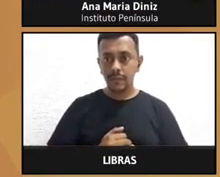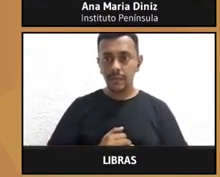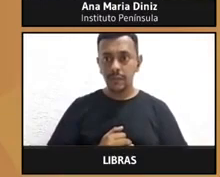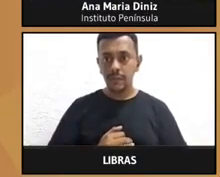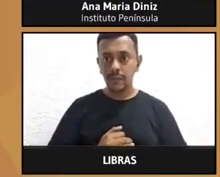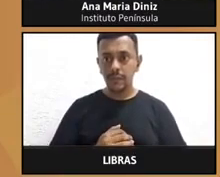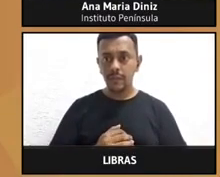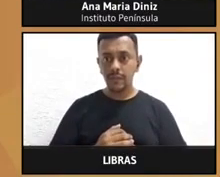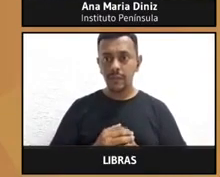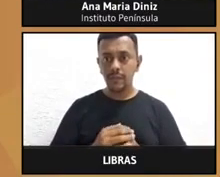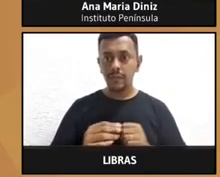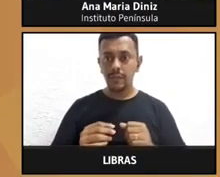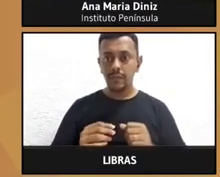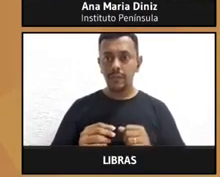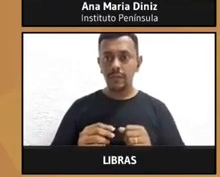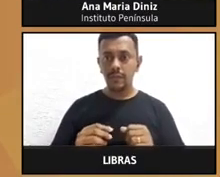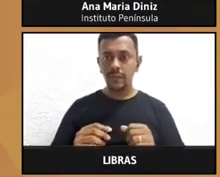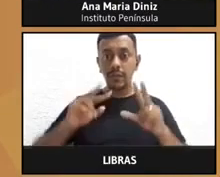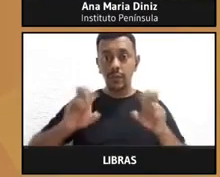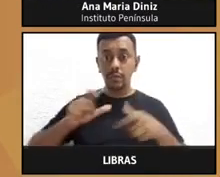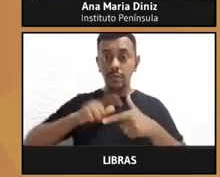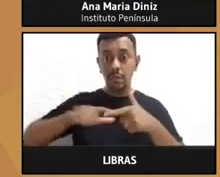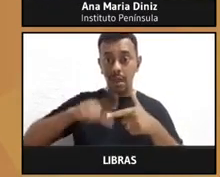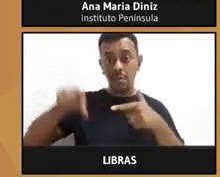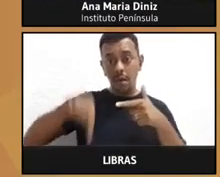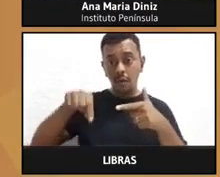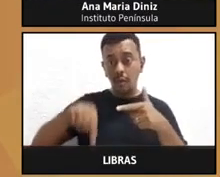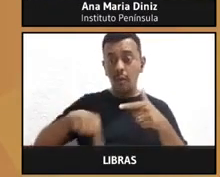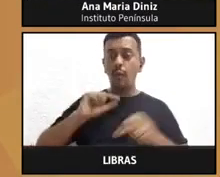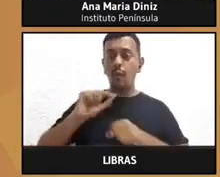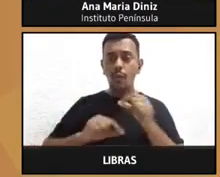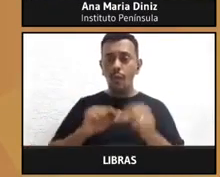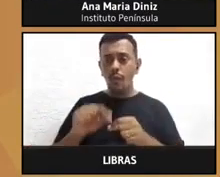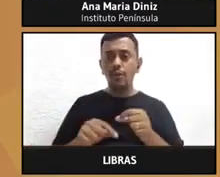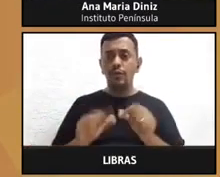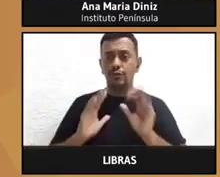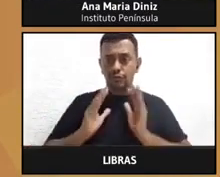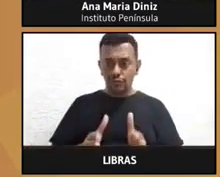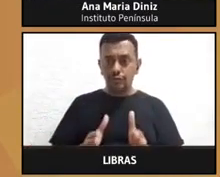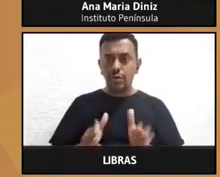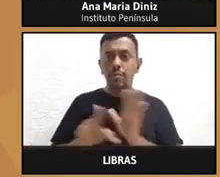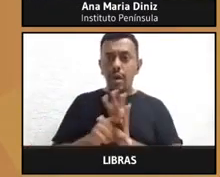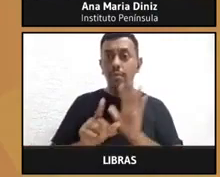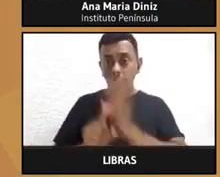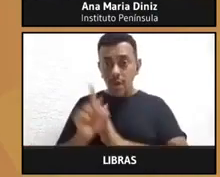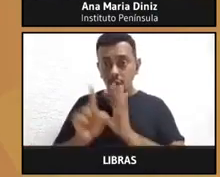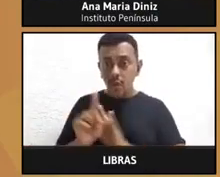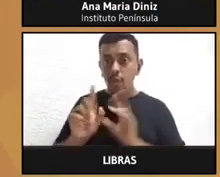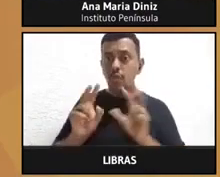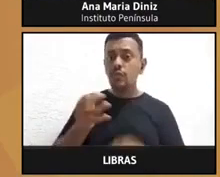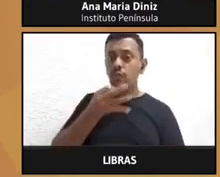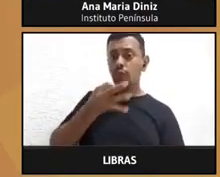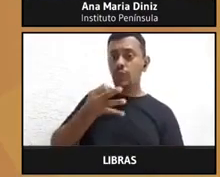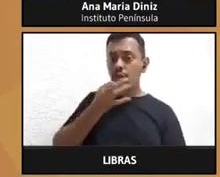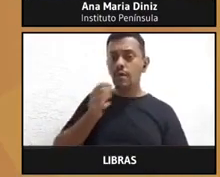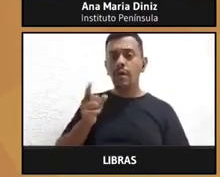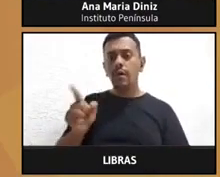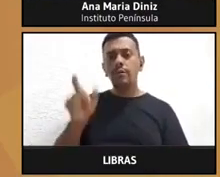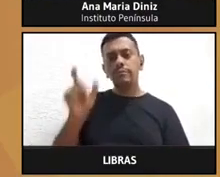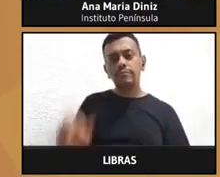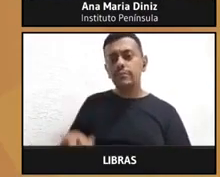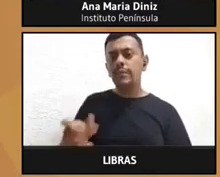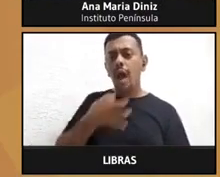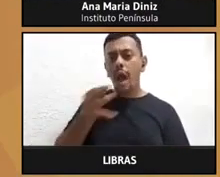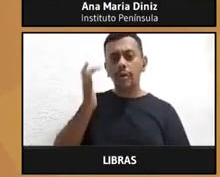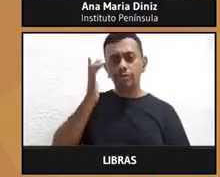O desemprego que era já um grande problema, com proporções gigantescas. A pergunta